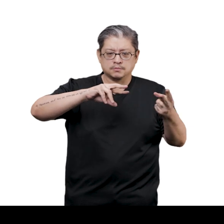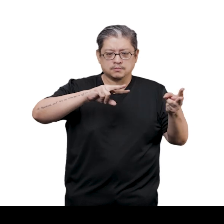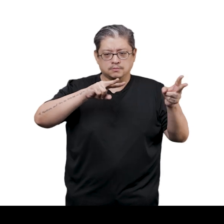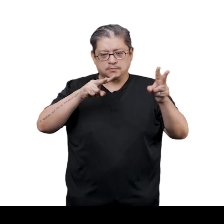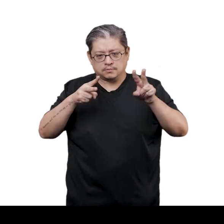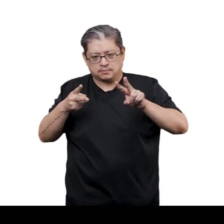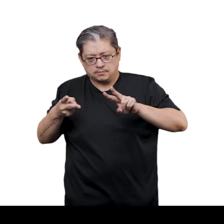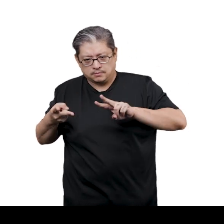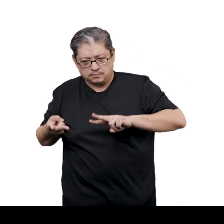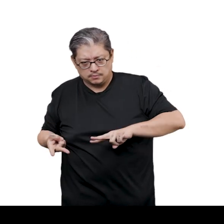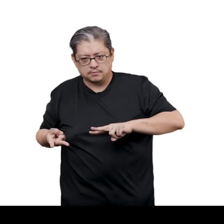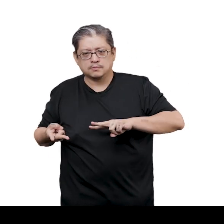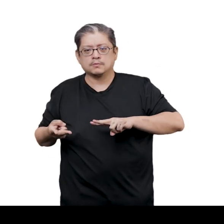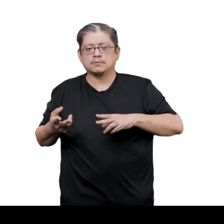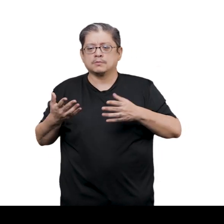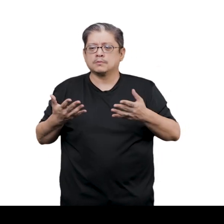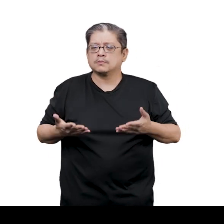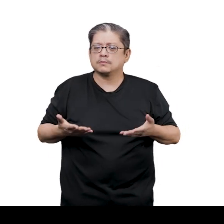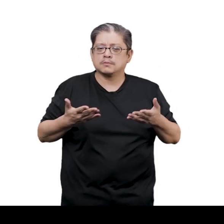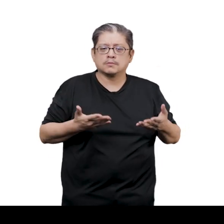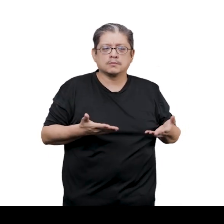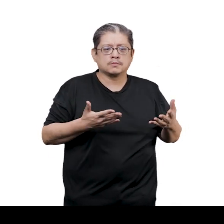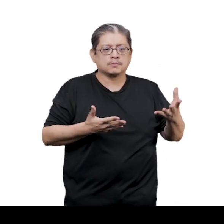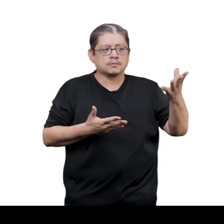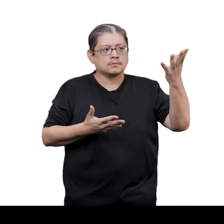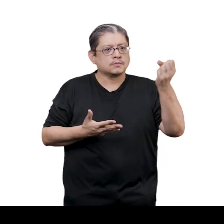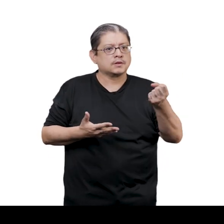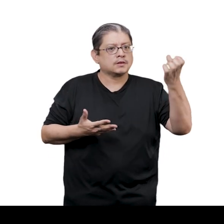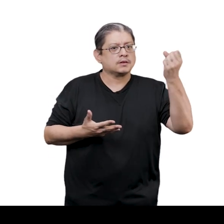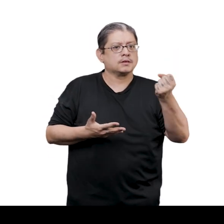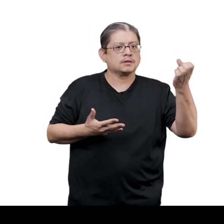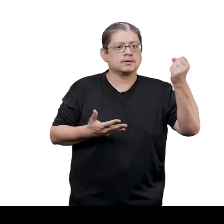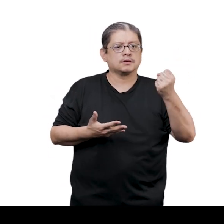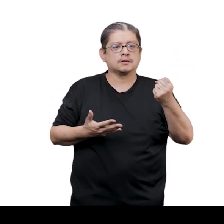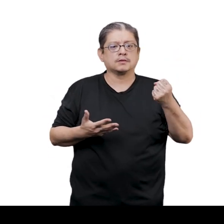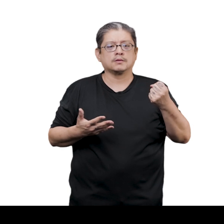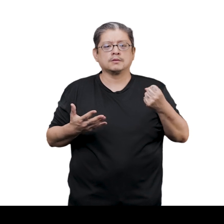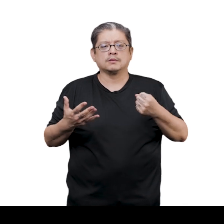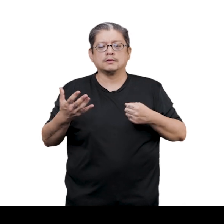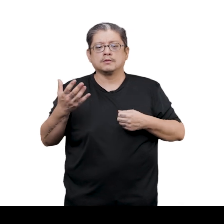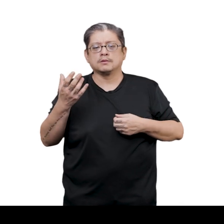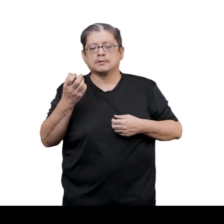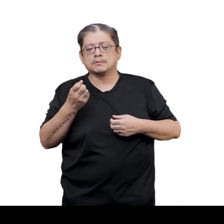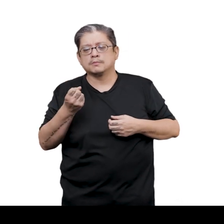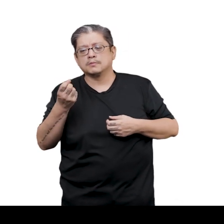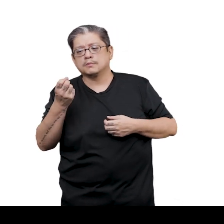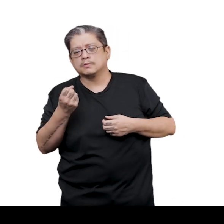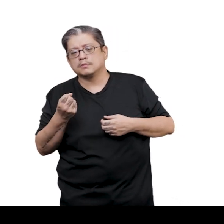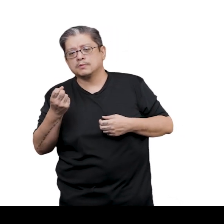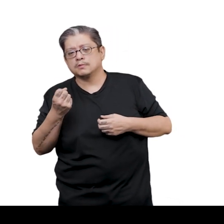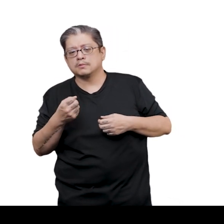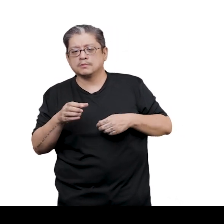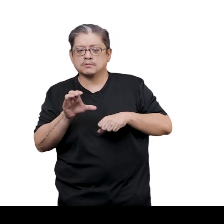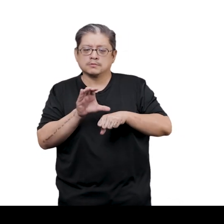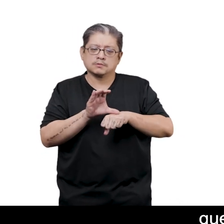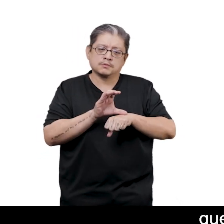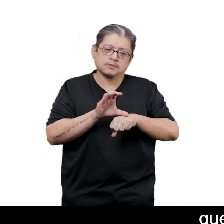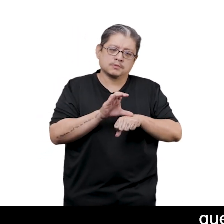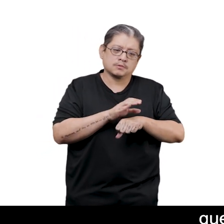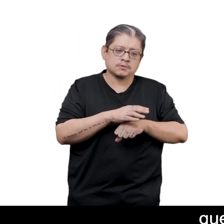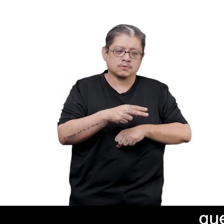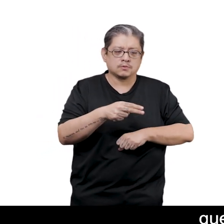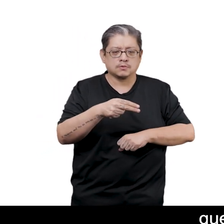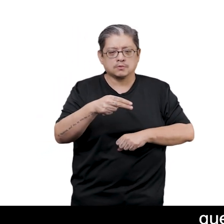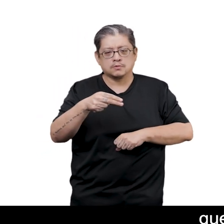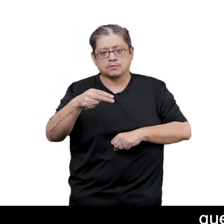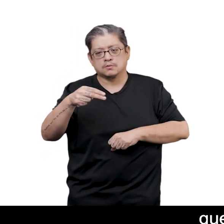leve transição tonal. Em algumas áreas, o branco se mostra mais puro. Em outras, um cinza suave que cria